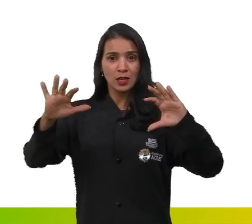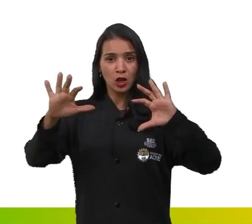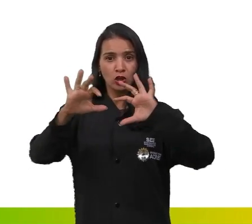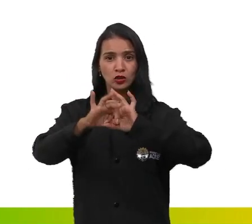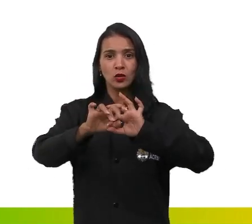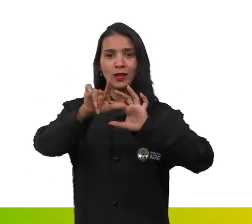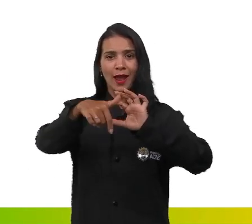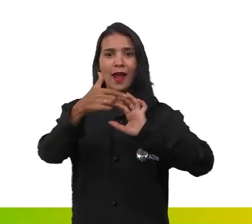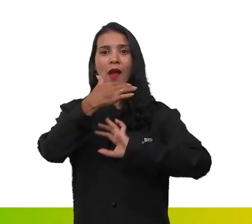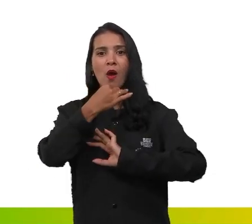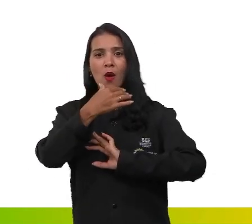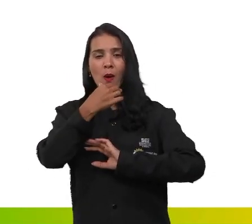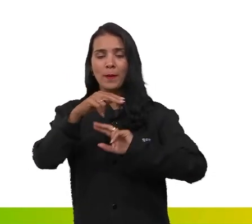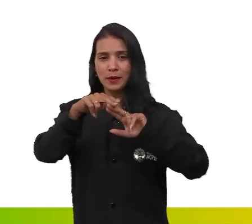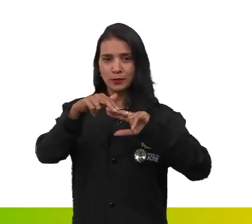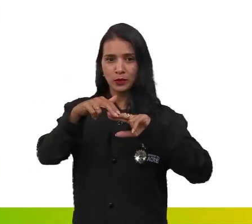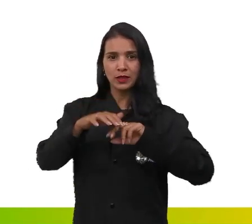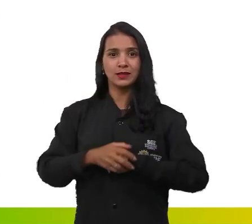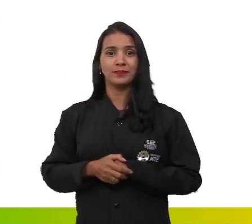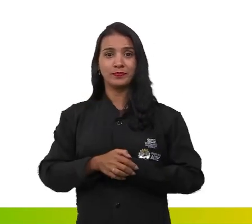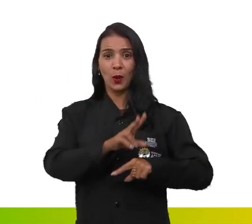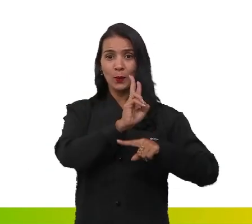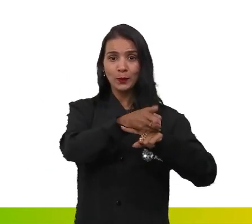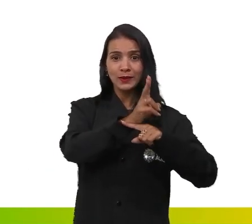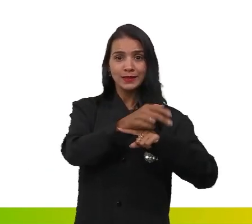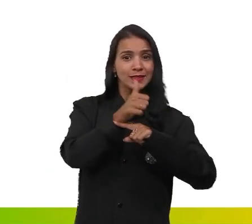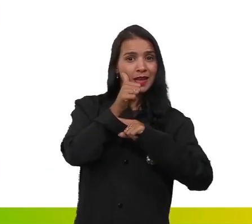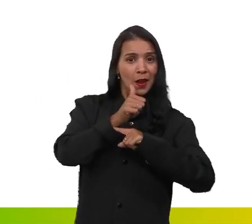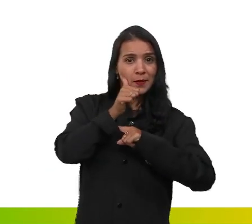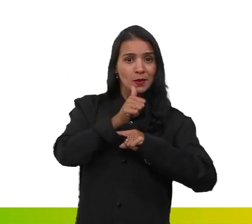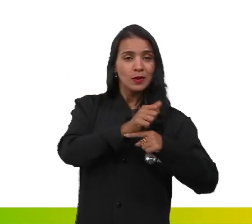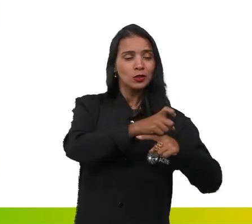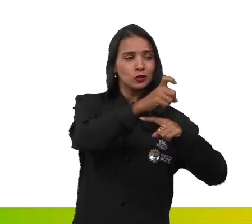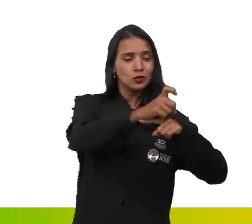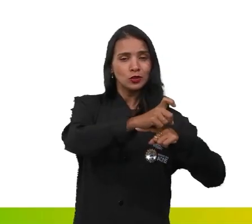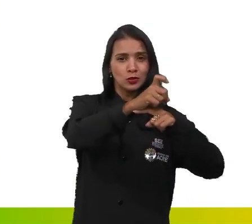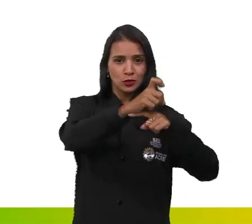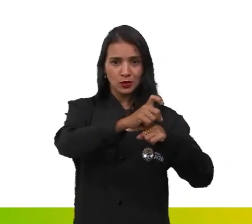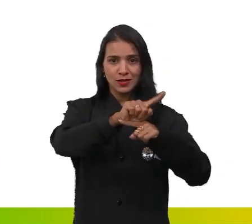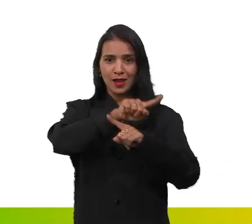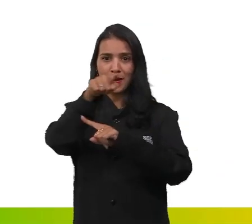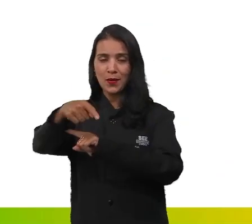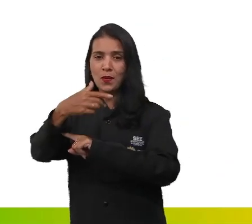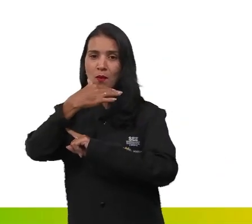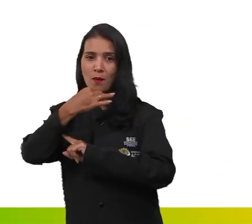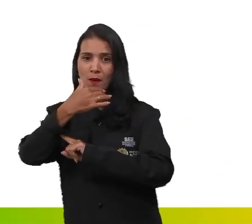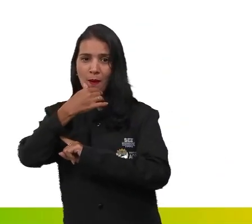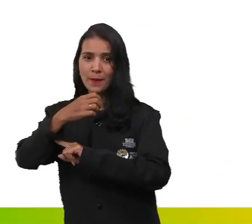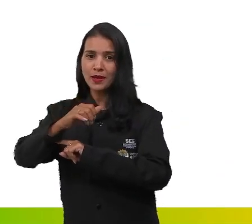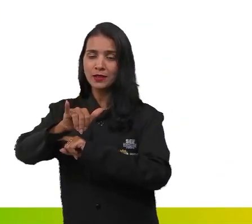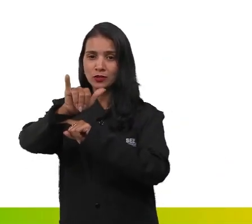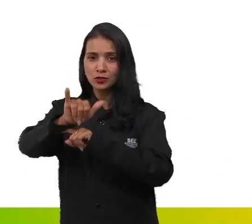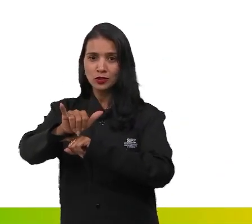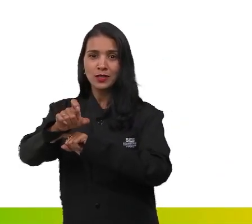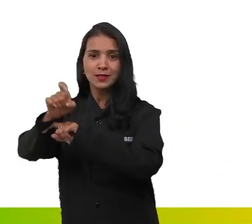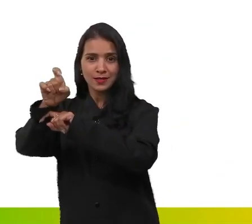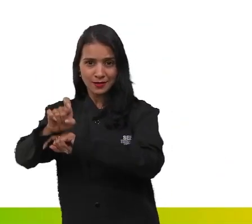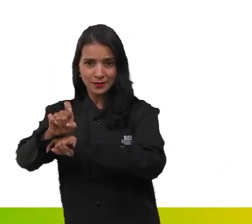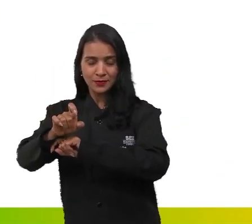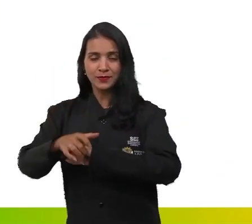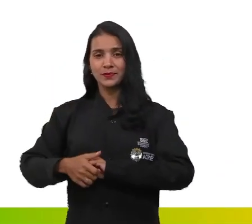masculino. Então, as meninas sempre vão ser XX e os meninos